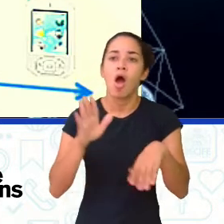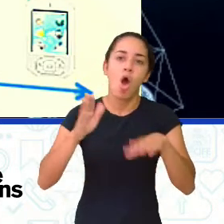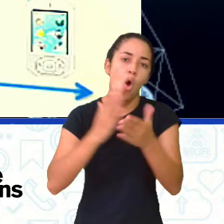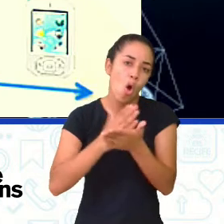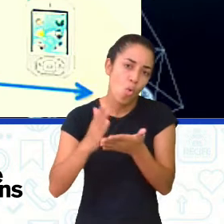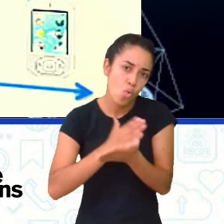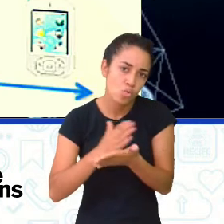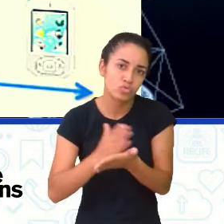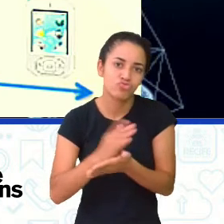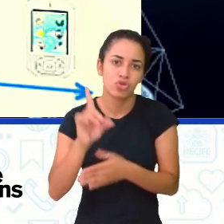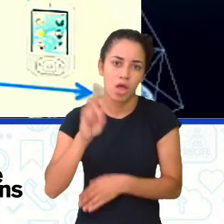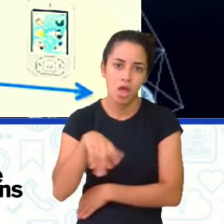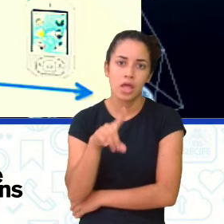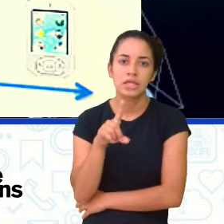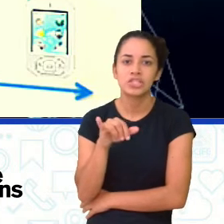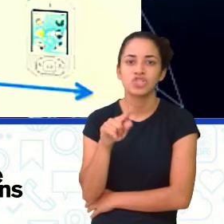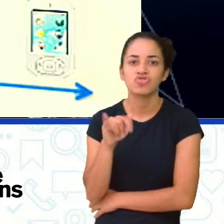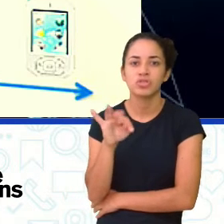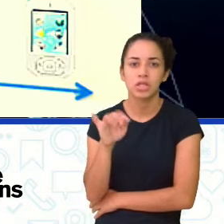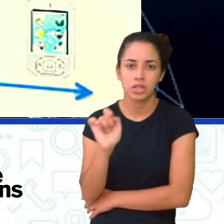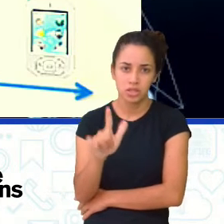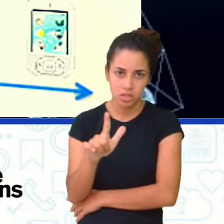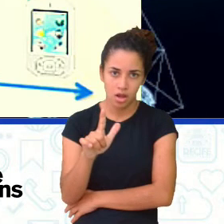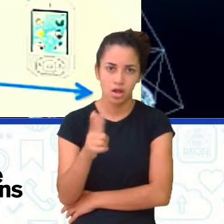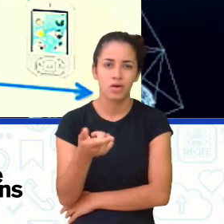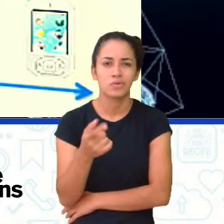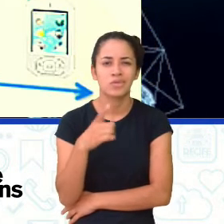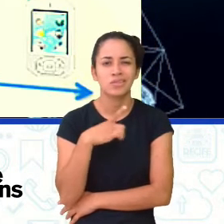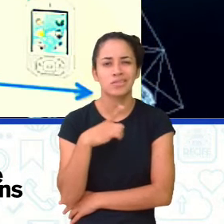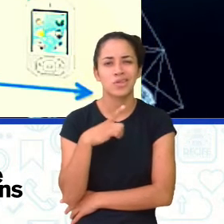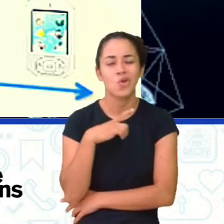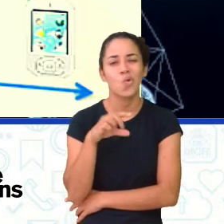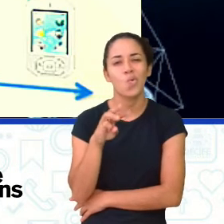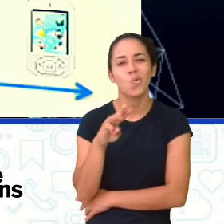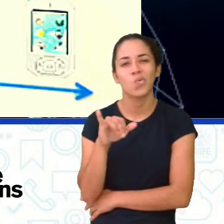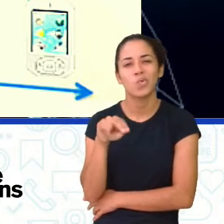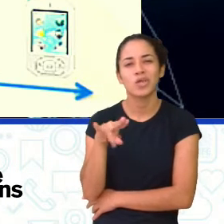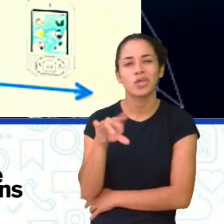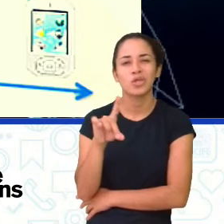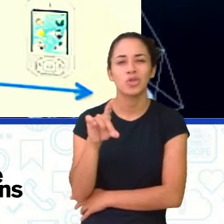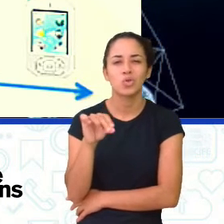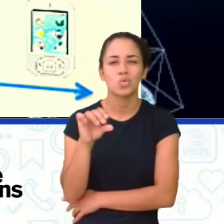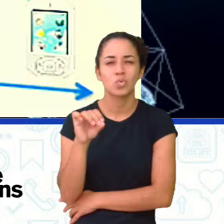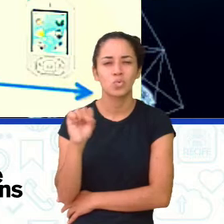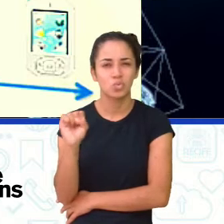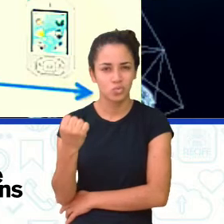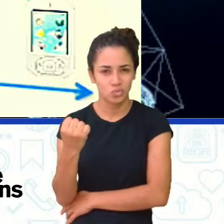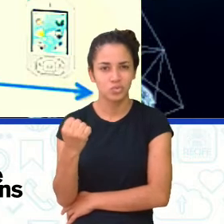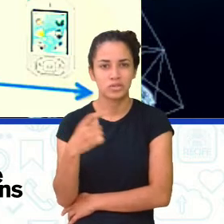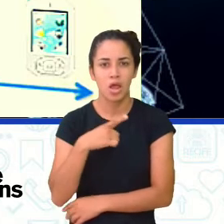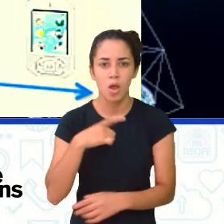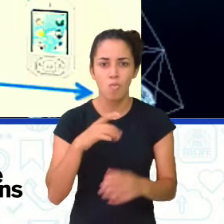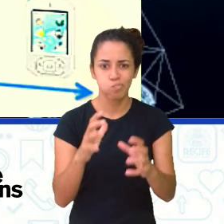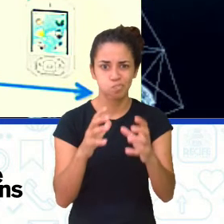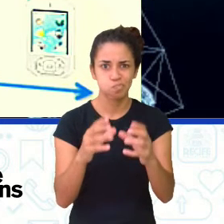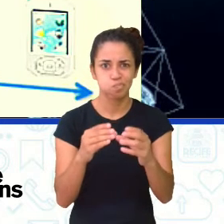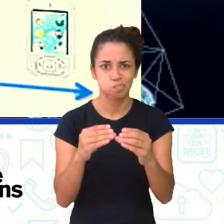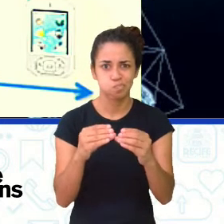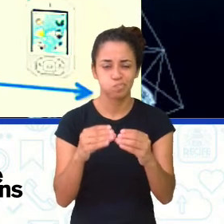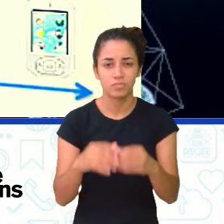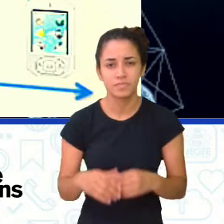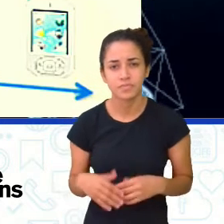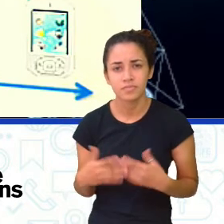a professora, que é justamente aquele Windows Phone, Sim. que era bem grossão, eu gostava, viu? A plataforma do